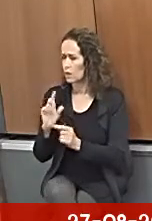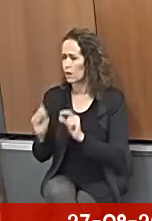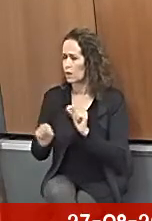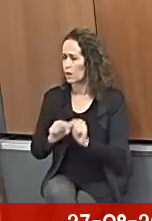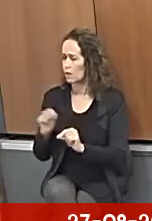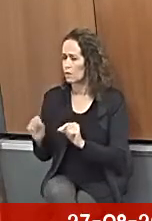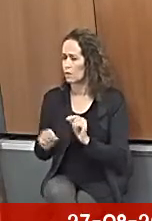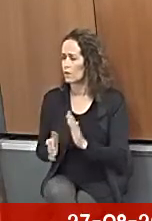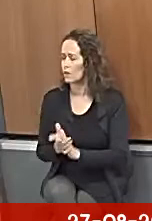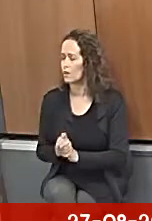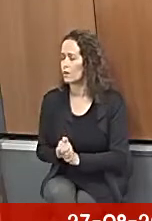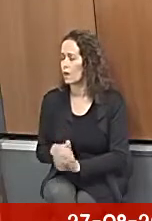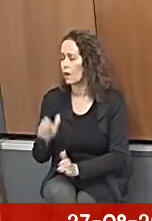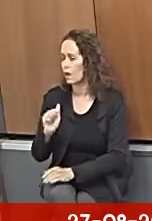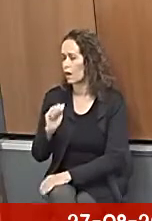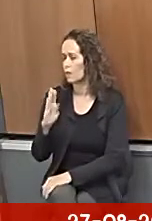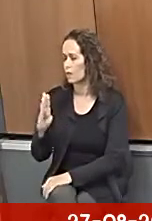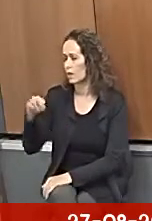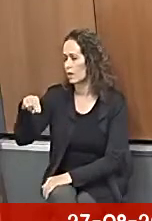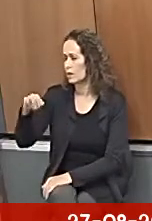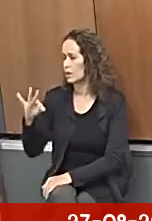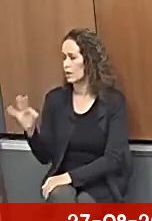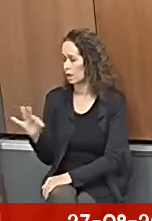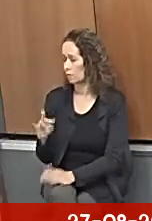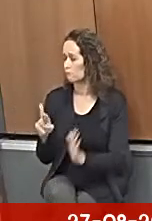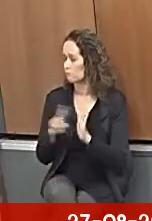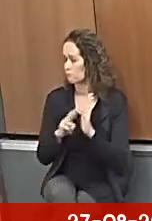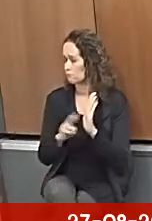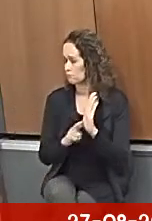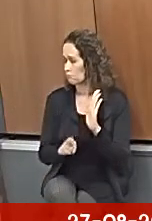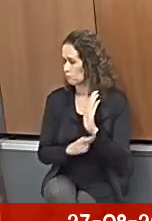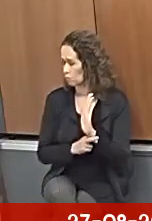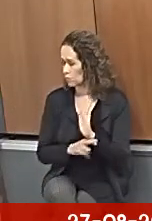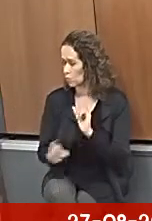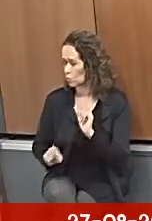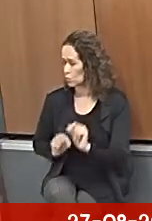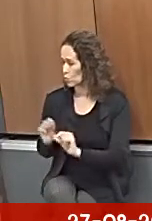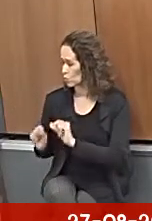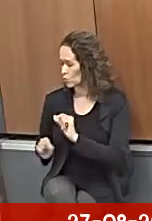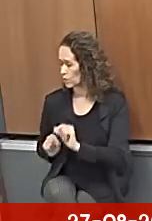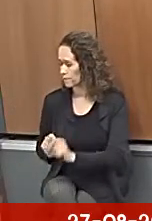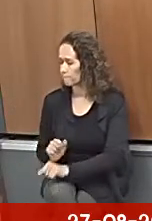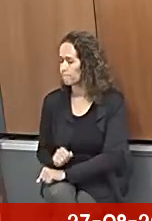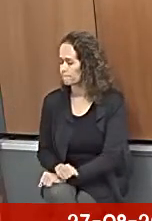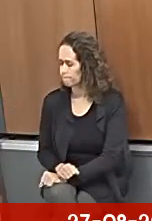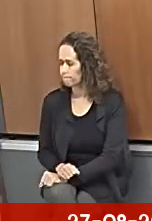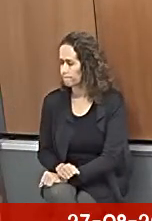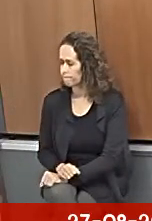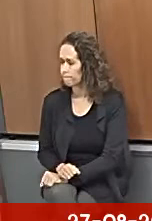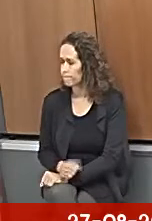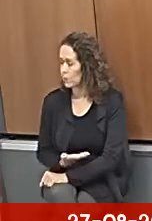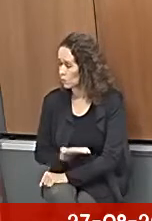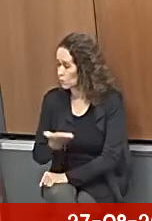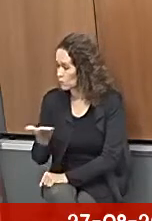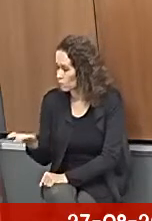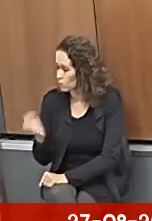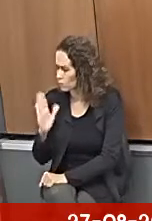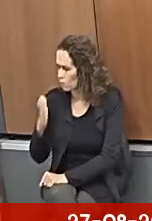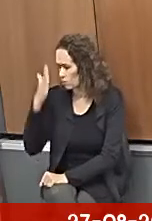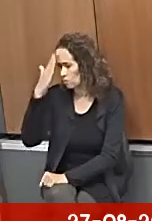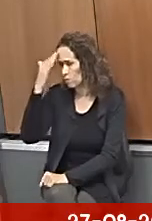uma norma da abnt é o seguinte é de conhecimento que mesmo